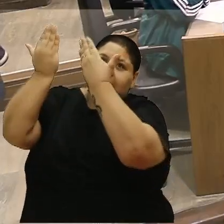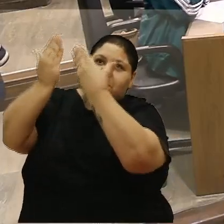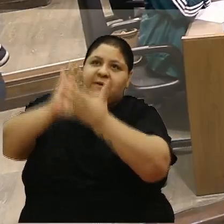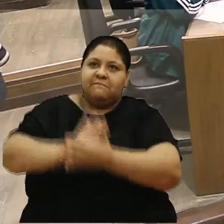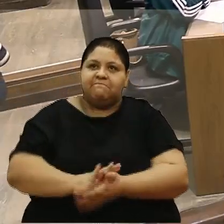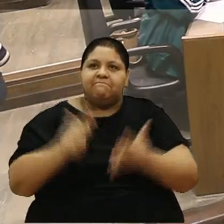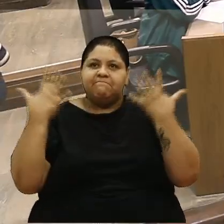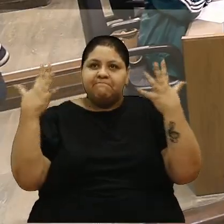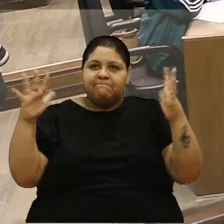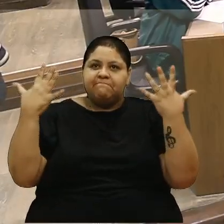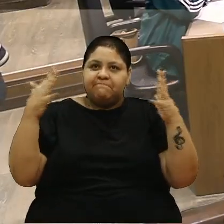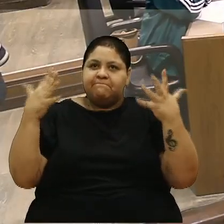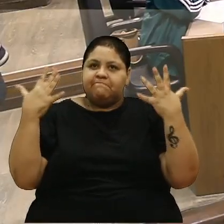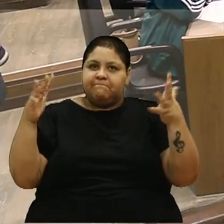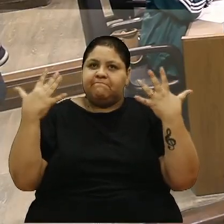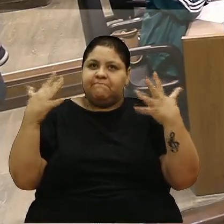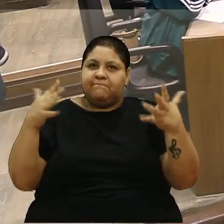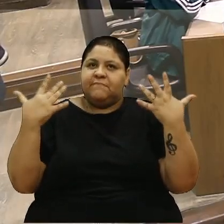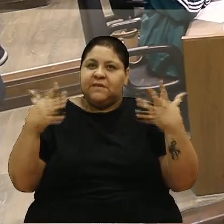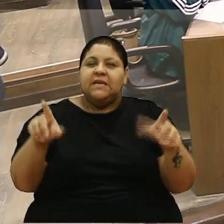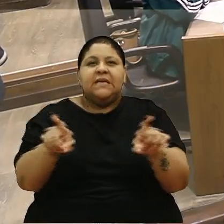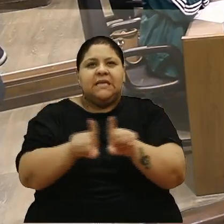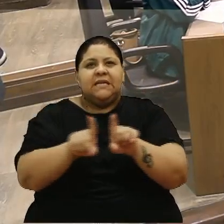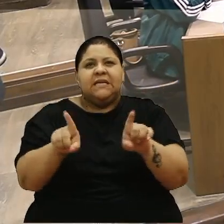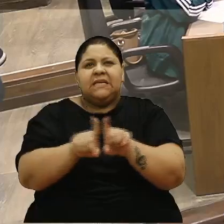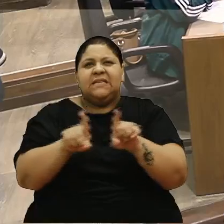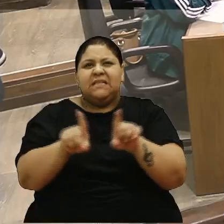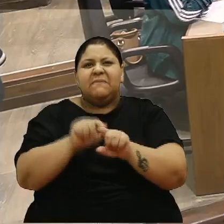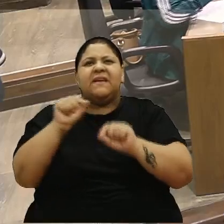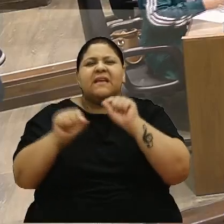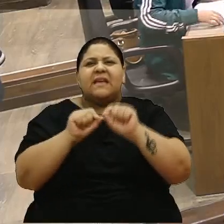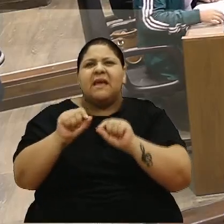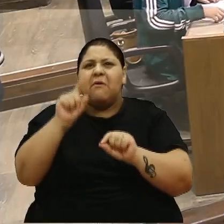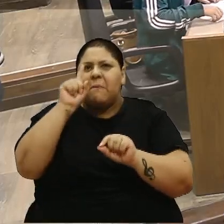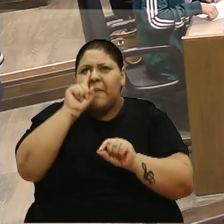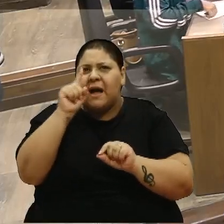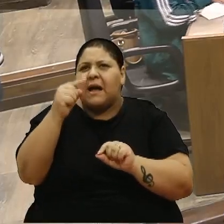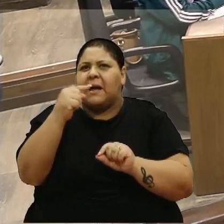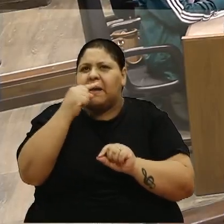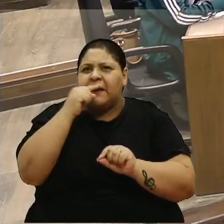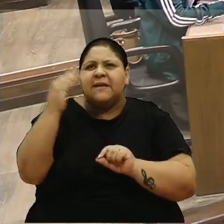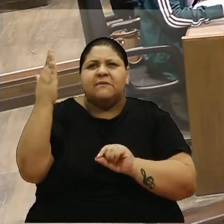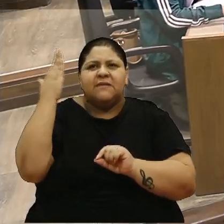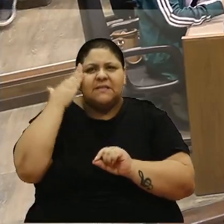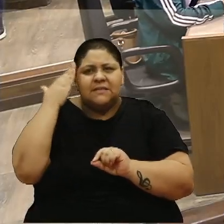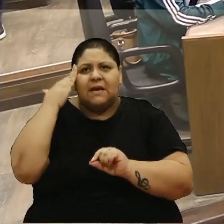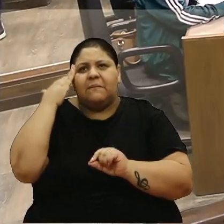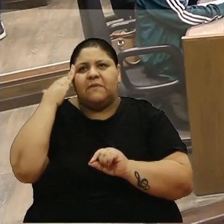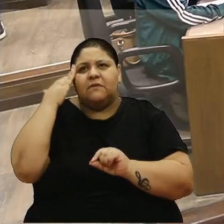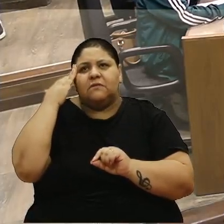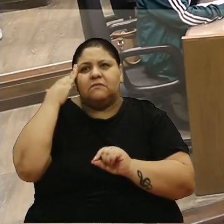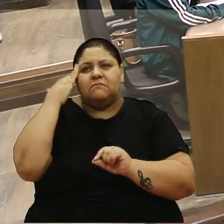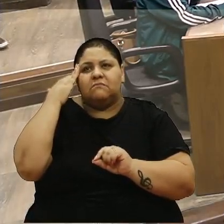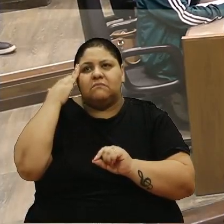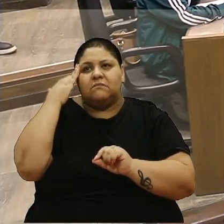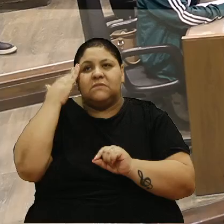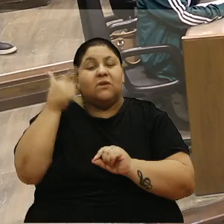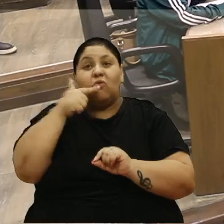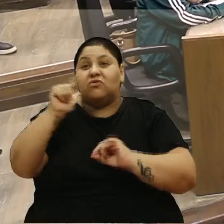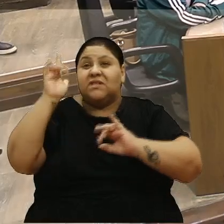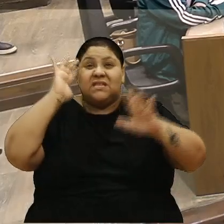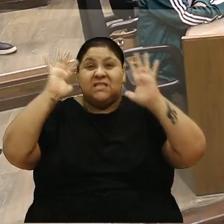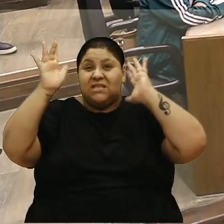E que Deus conforte a família. Quem é pai, quem é mãe, sabe, não consegue nem